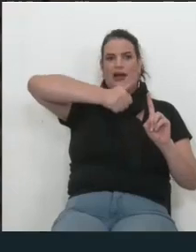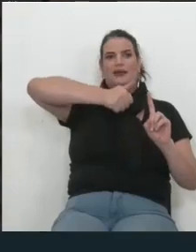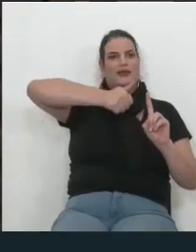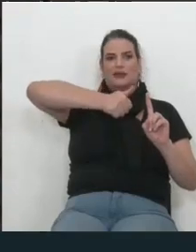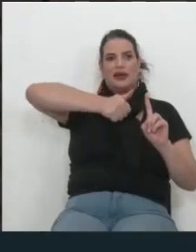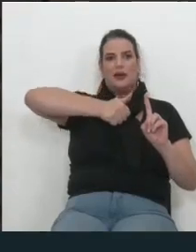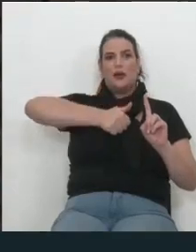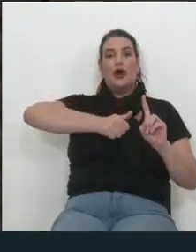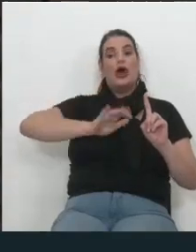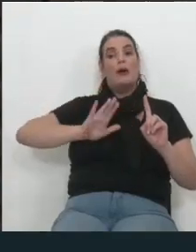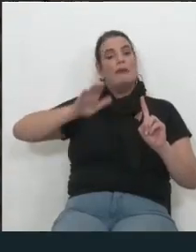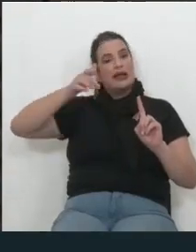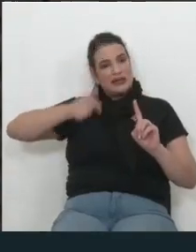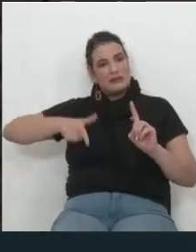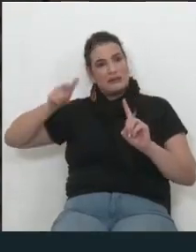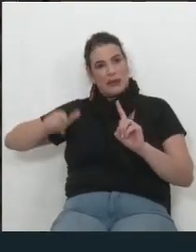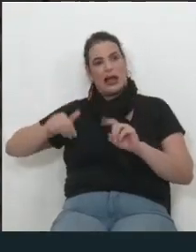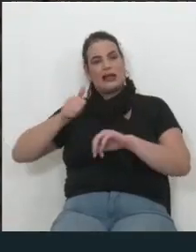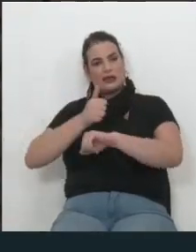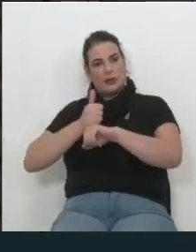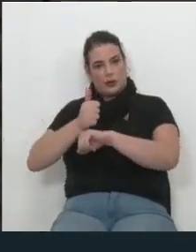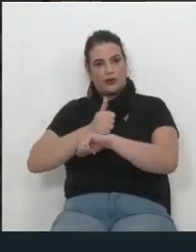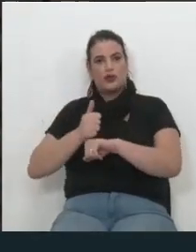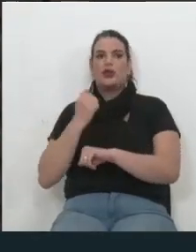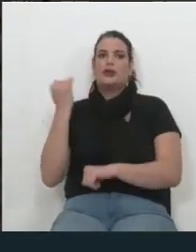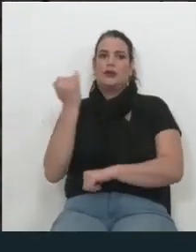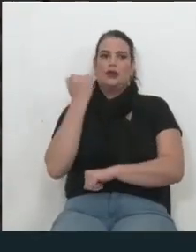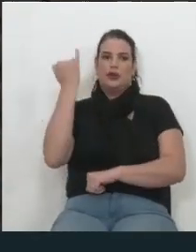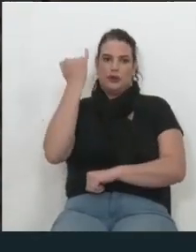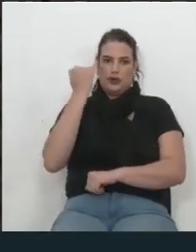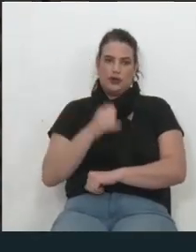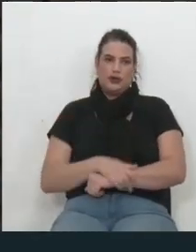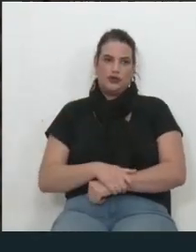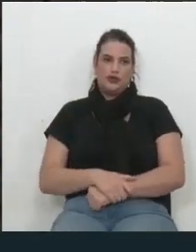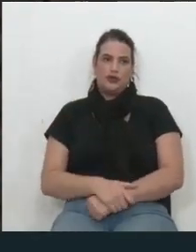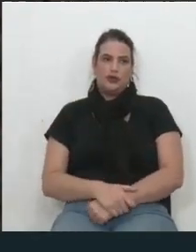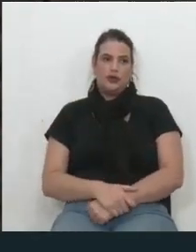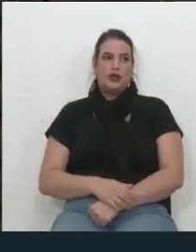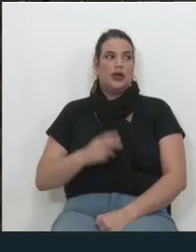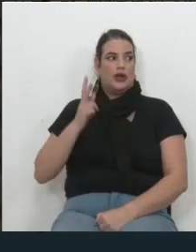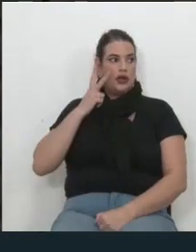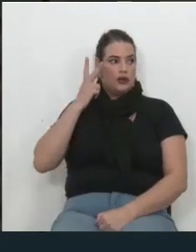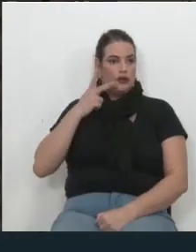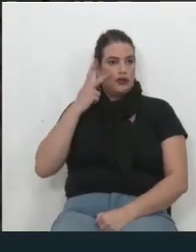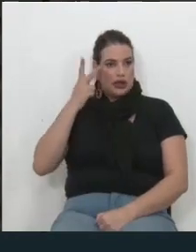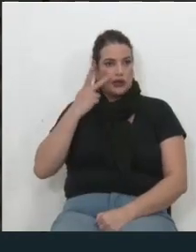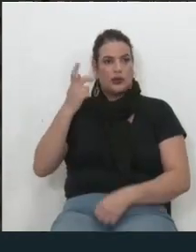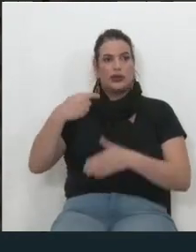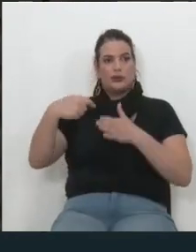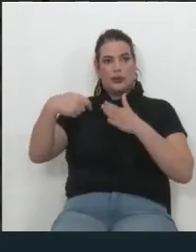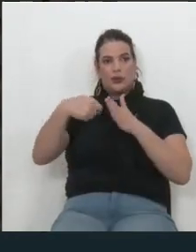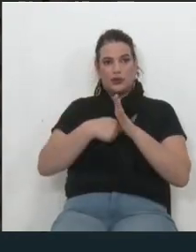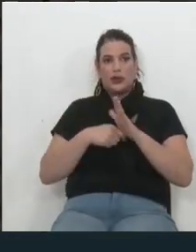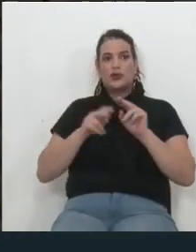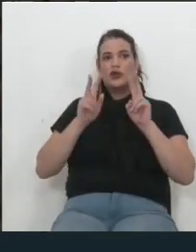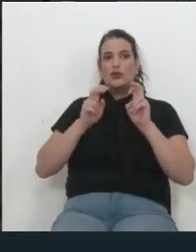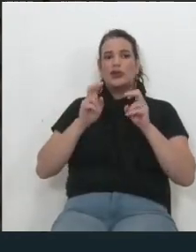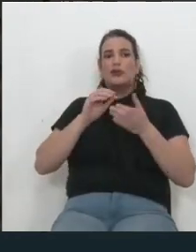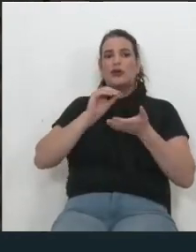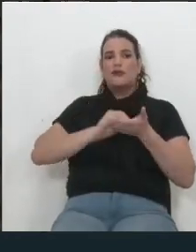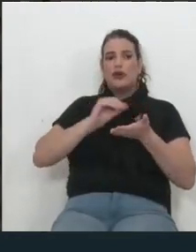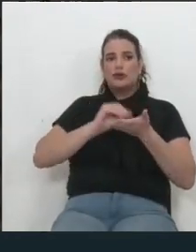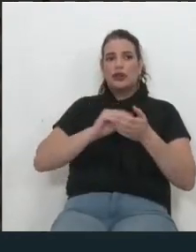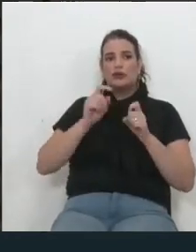mais profissionais é fundamental. E o vereador está perguntando sobre a falta de médicos